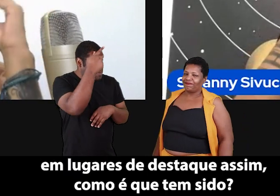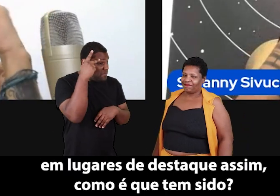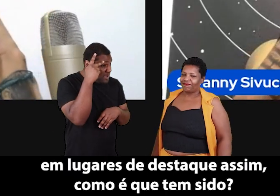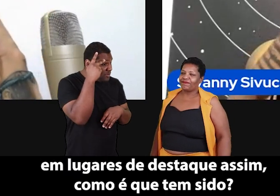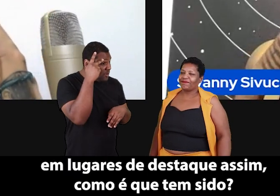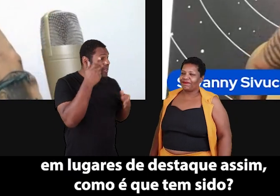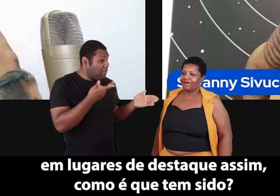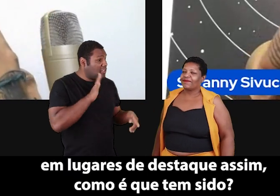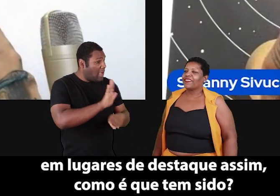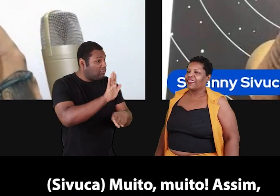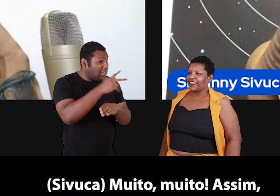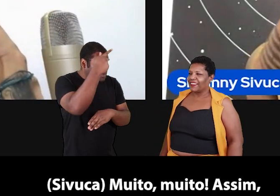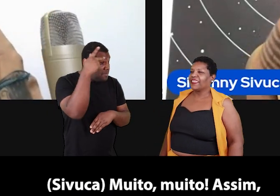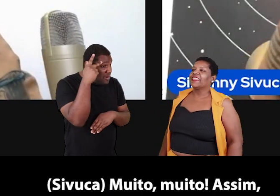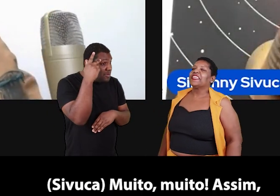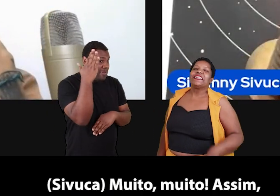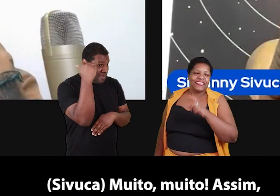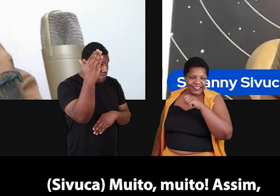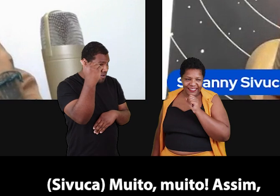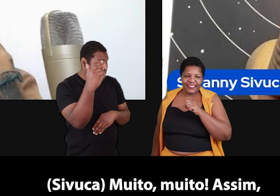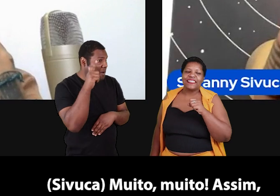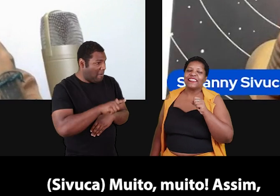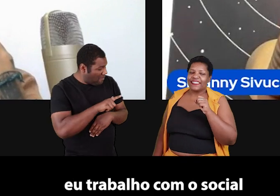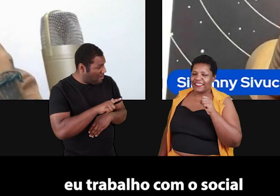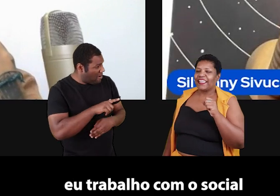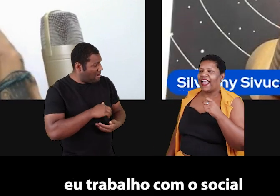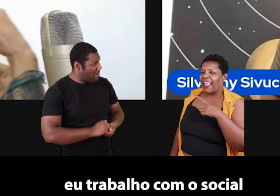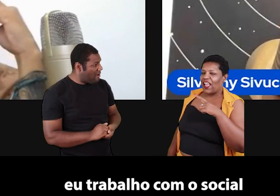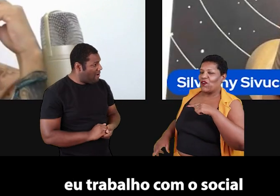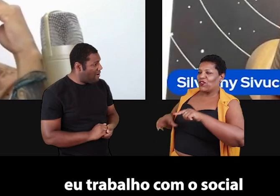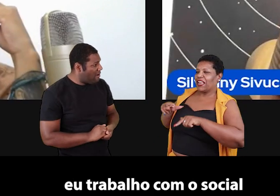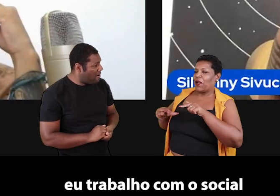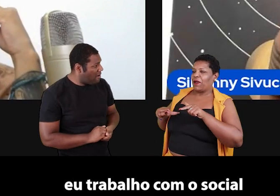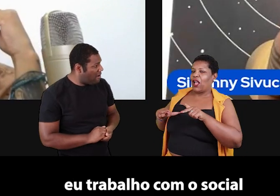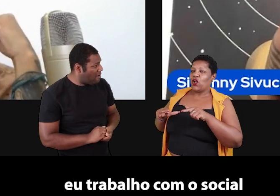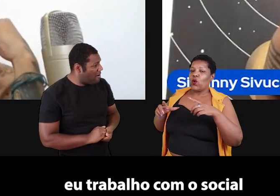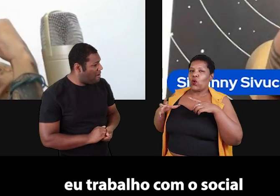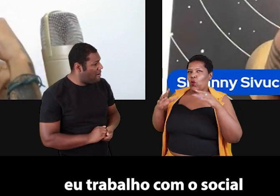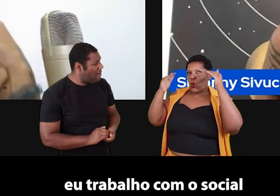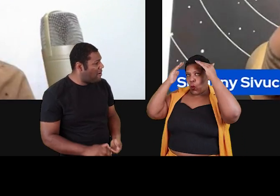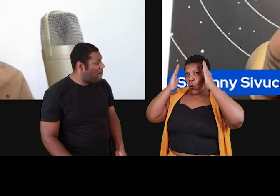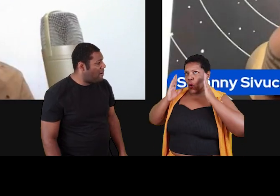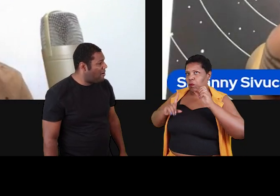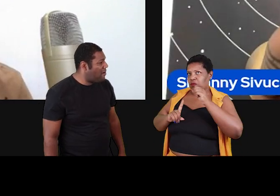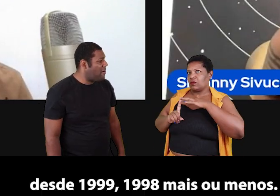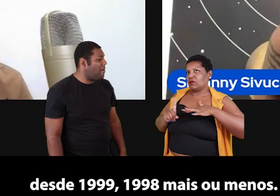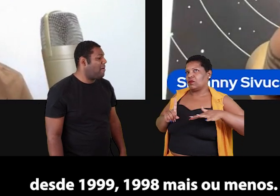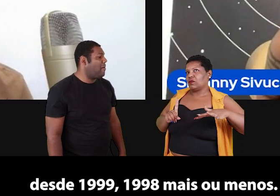destaque, assim, como é que tem sido isso? muito, muito, assim. Eu trabalho com o social